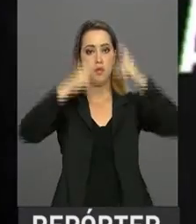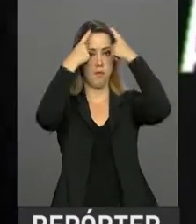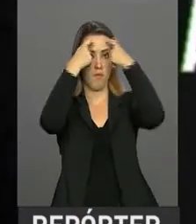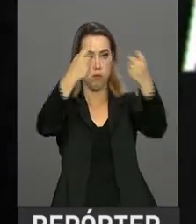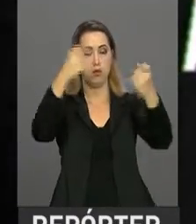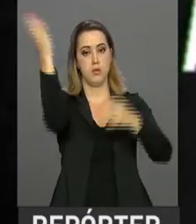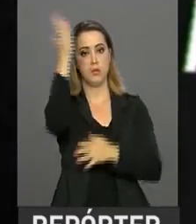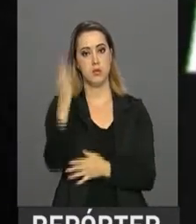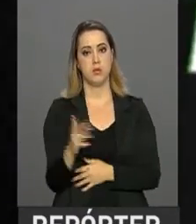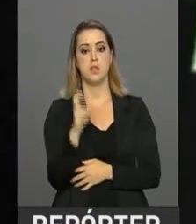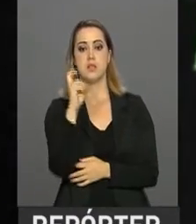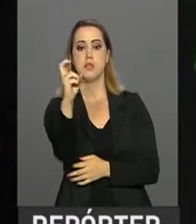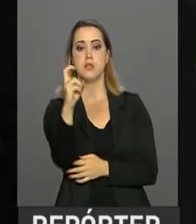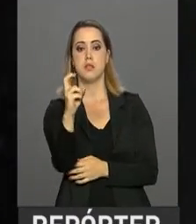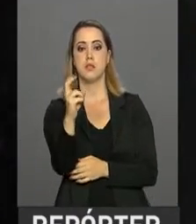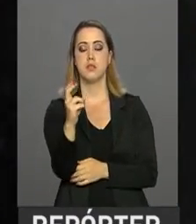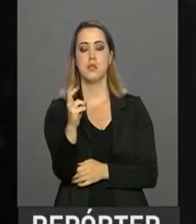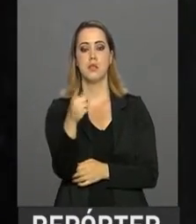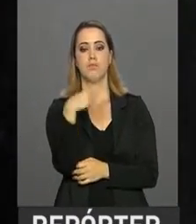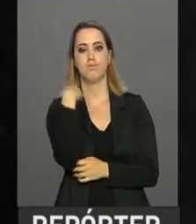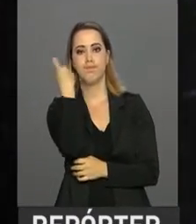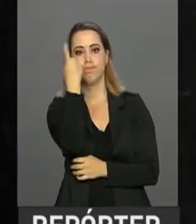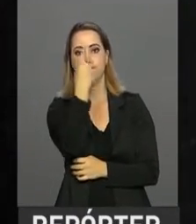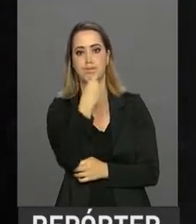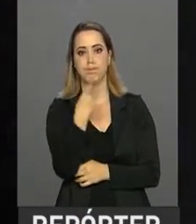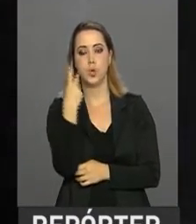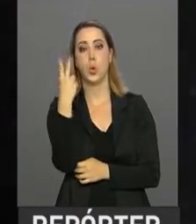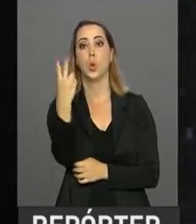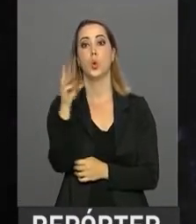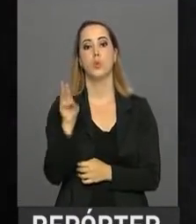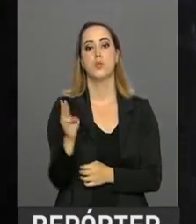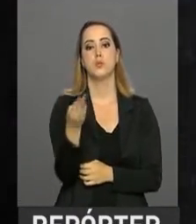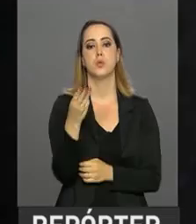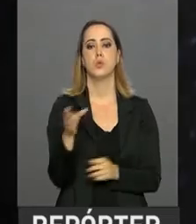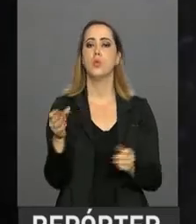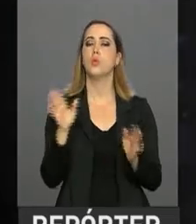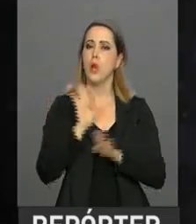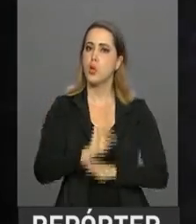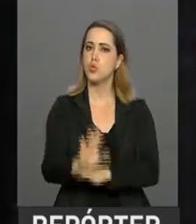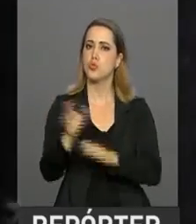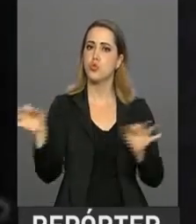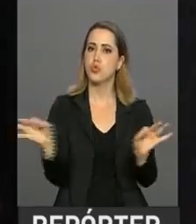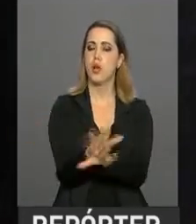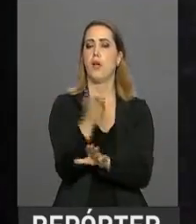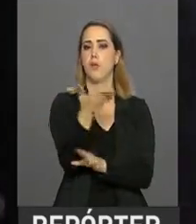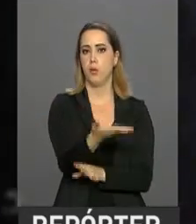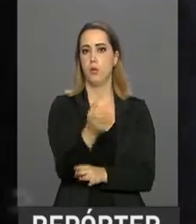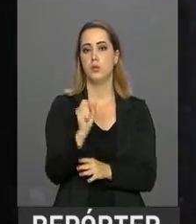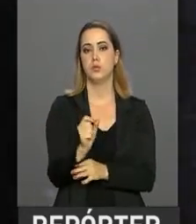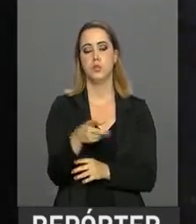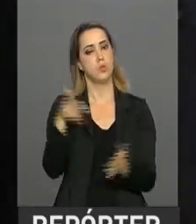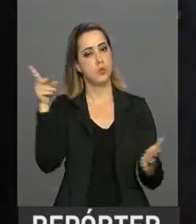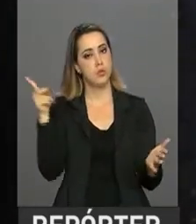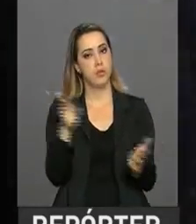São 5 casos a cada 2 minutos. Ajude a acabar com isso. A verdade